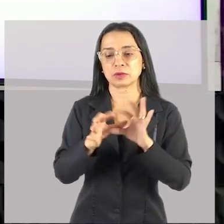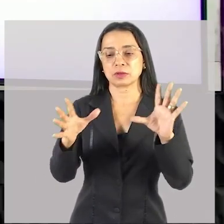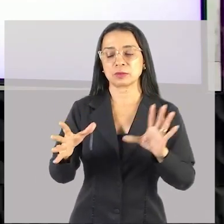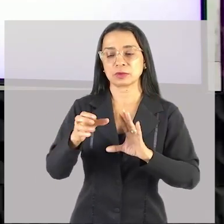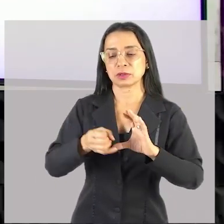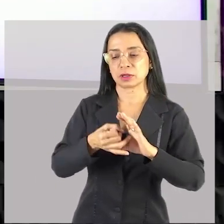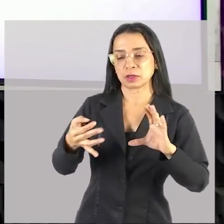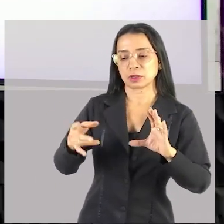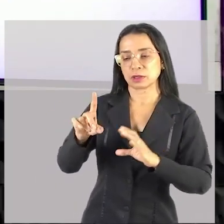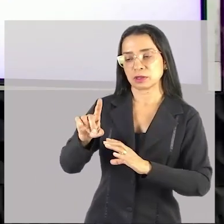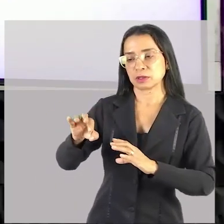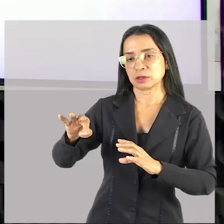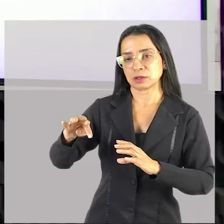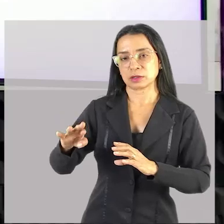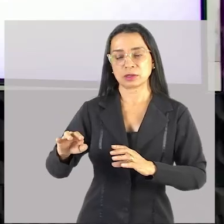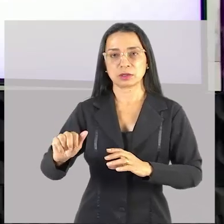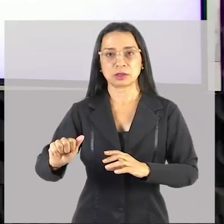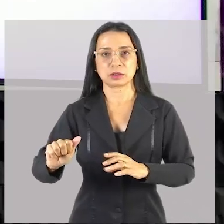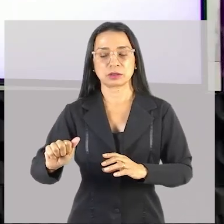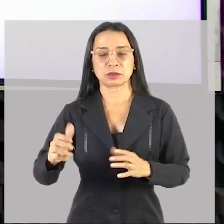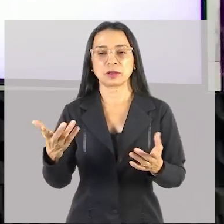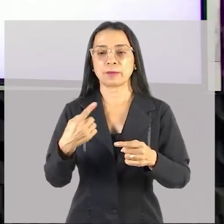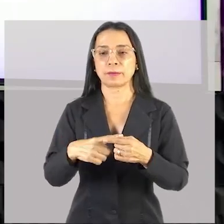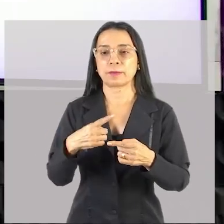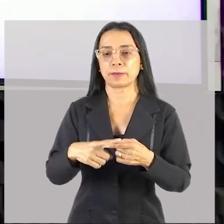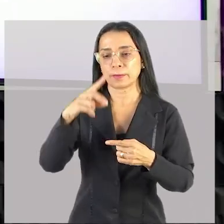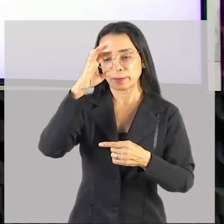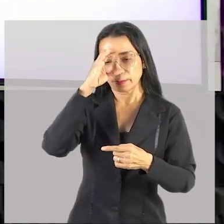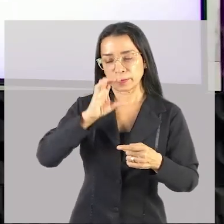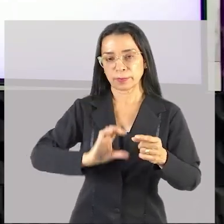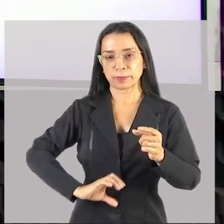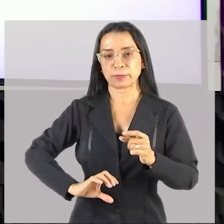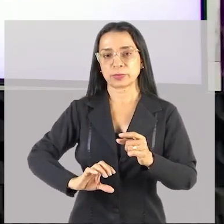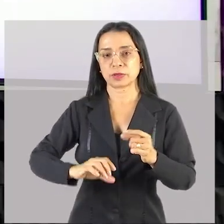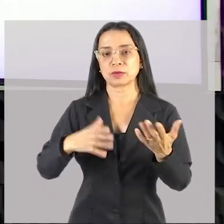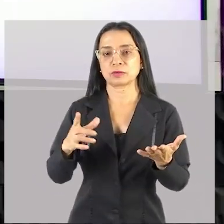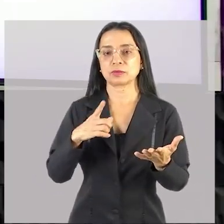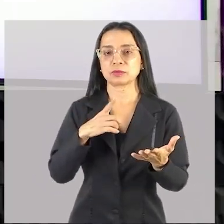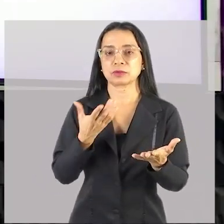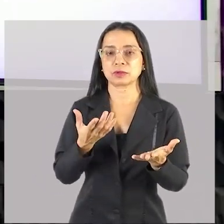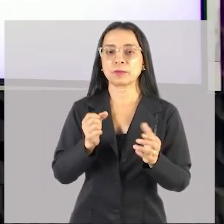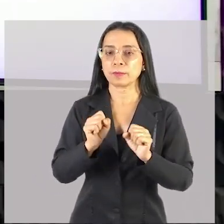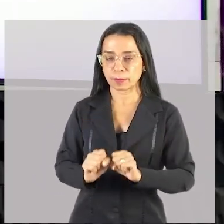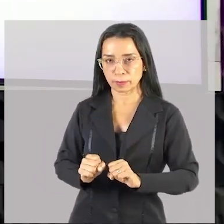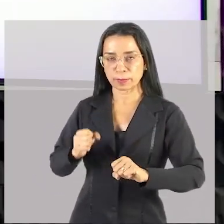direta? Porque os cidadãos, né, aqueles que estão aptos a participar da vida política, eles